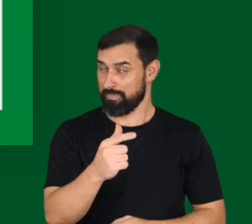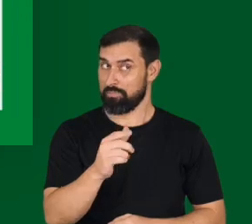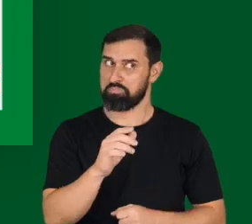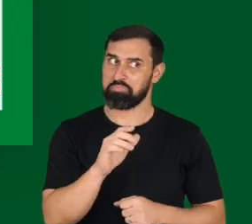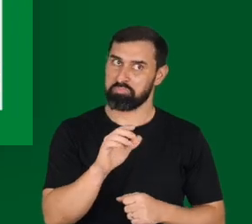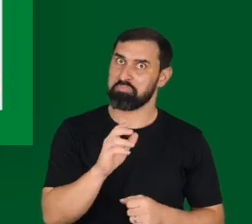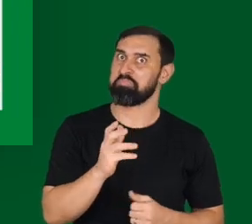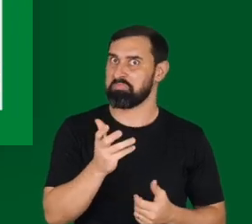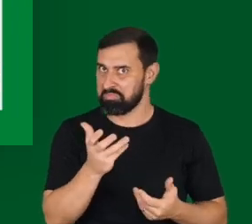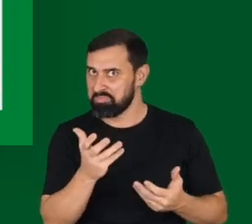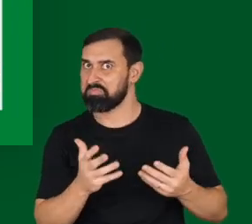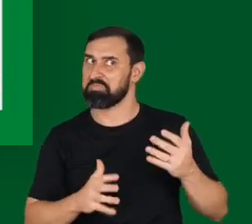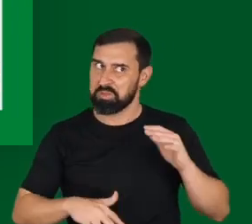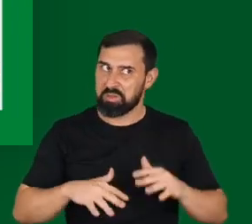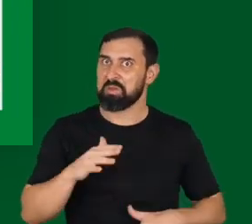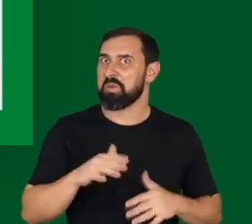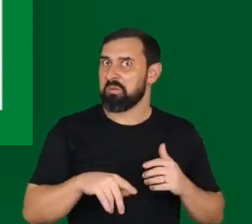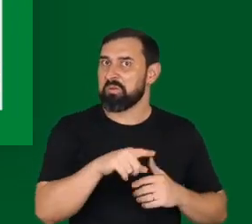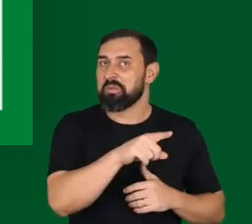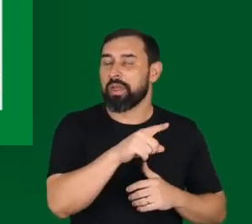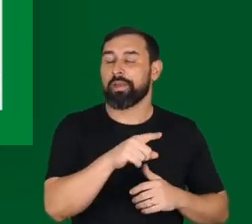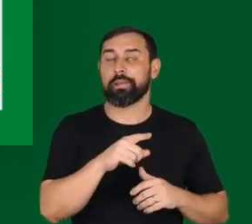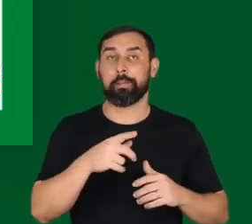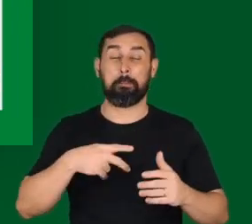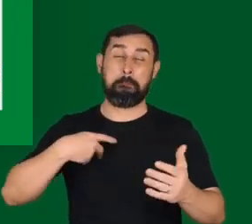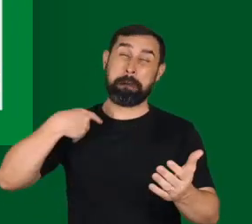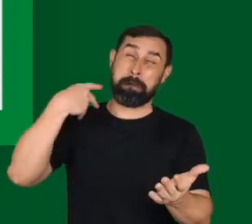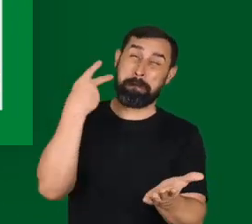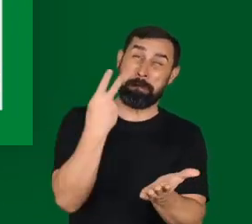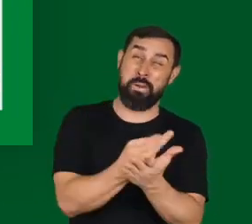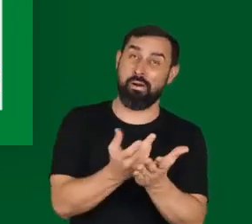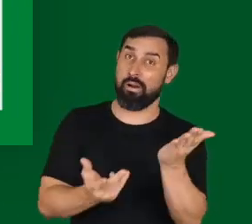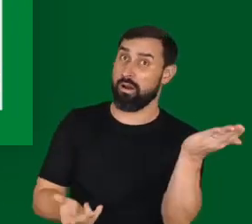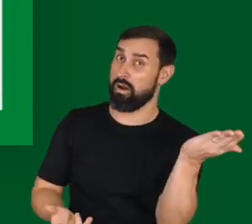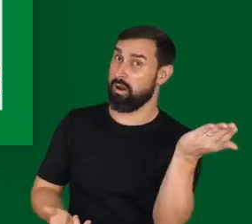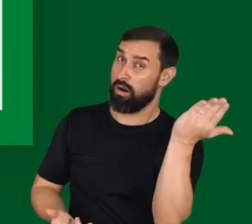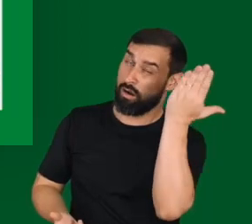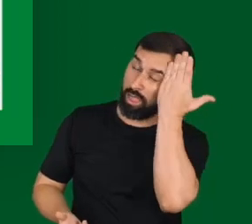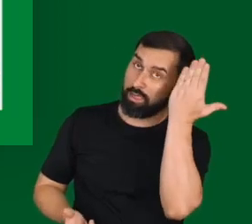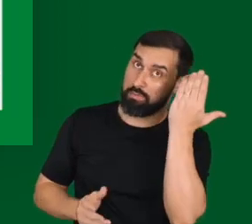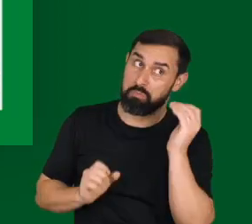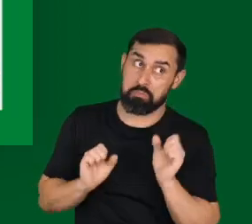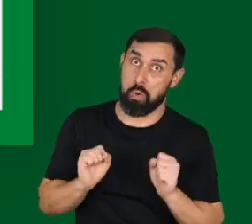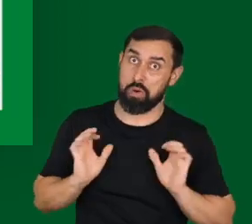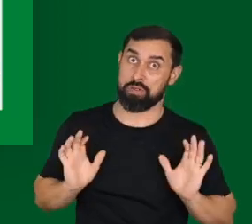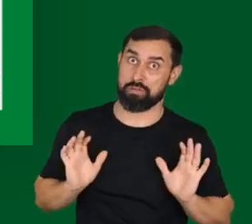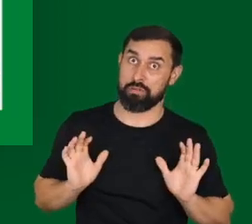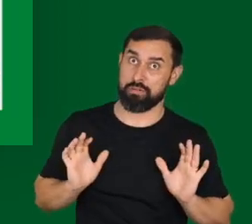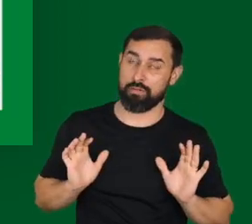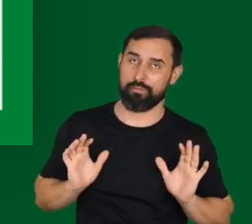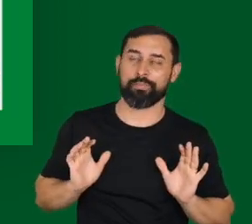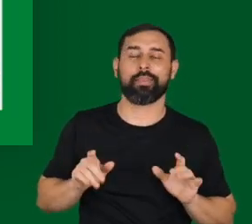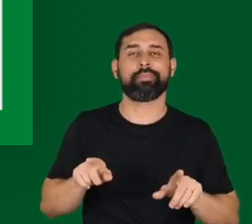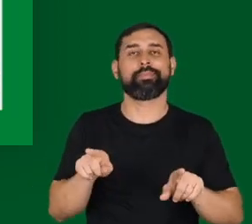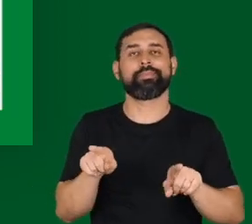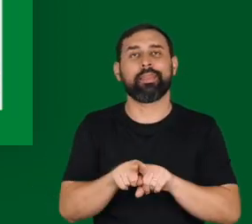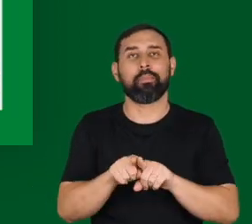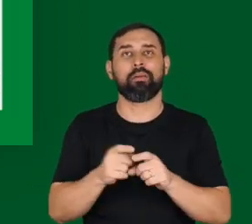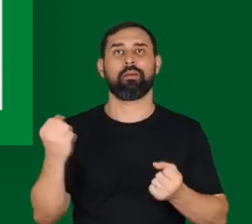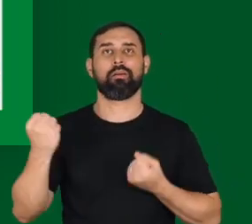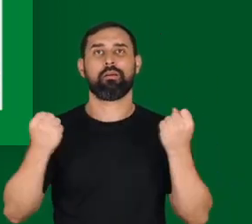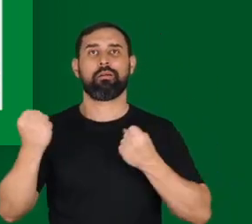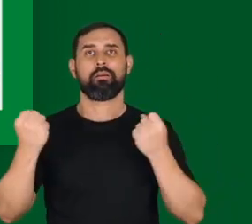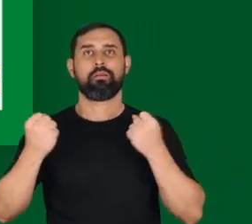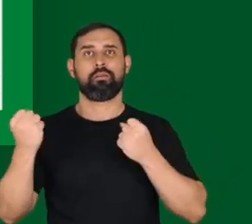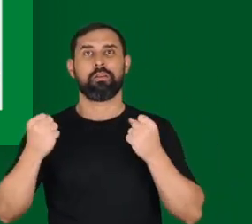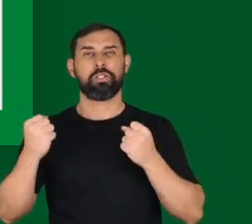Então, corre risco, se tratando da física do trauma, né, corre risco de TCE. E ainda, a velocidade